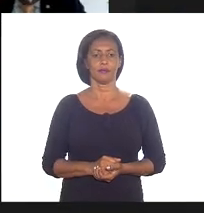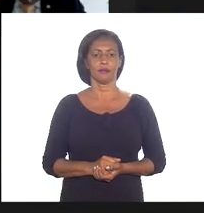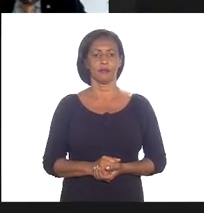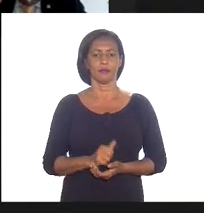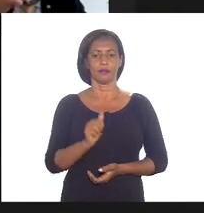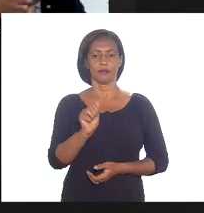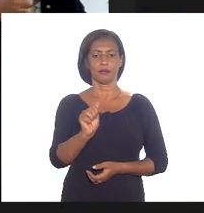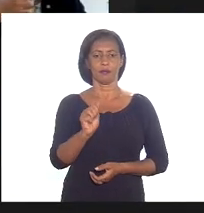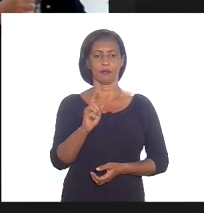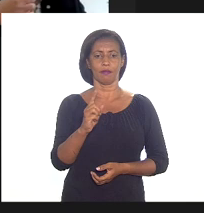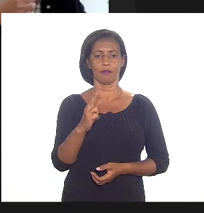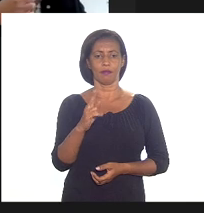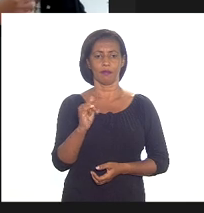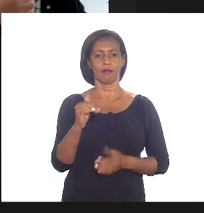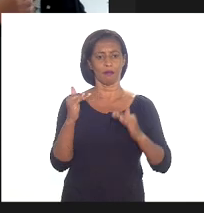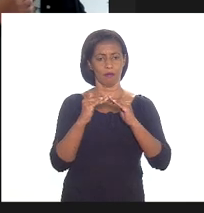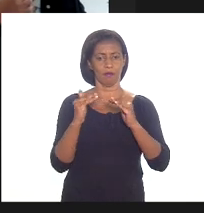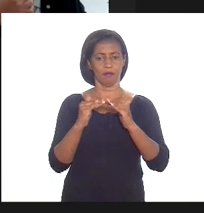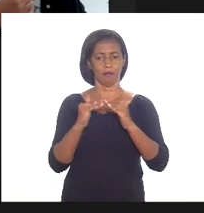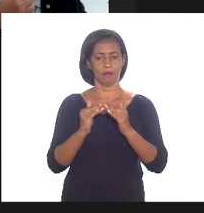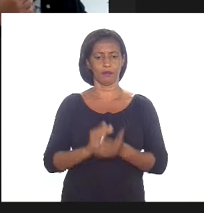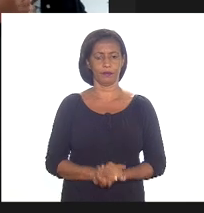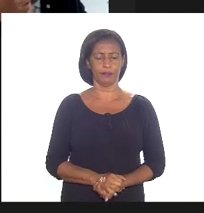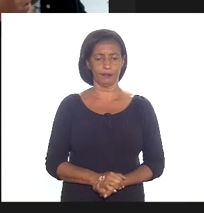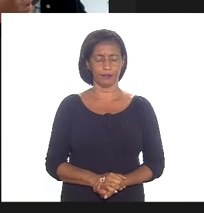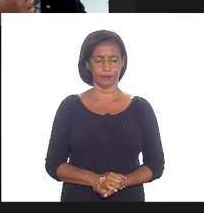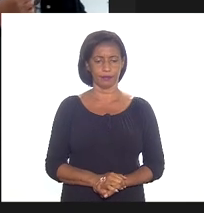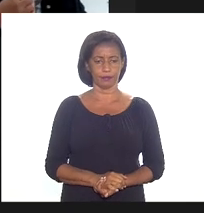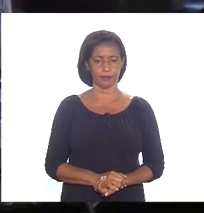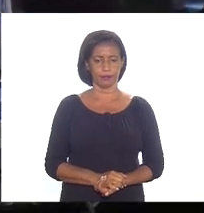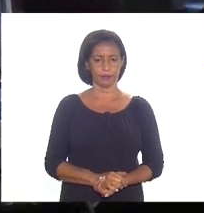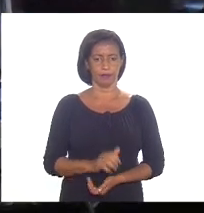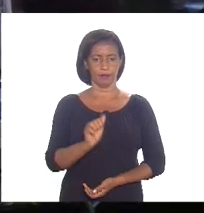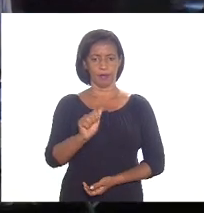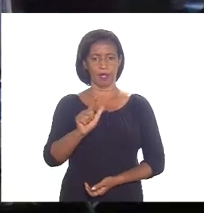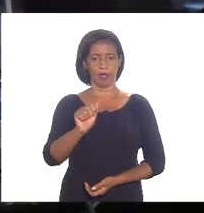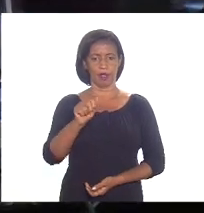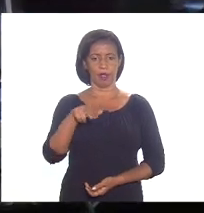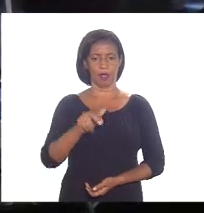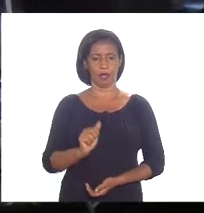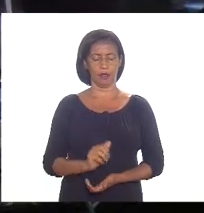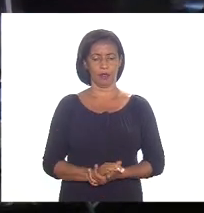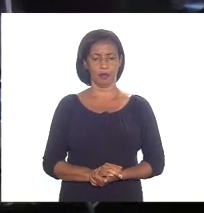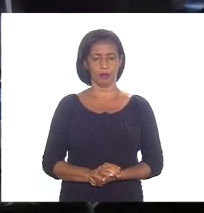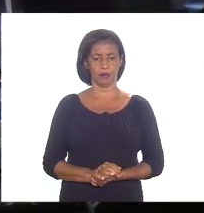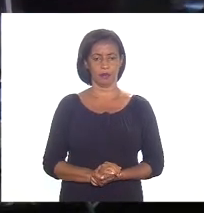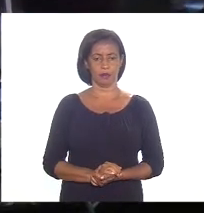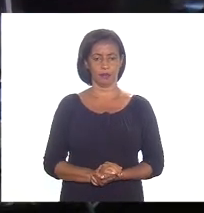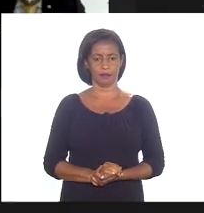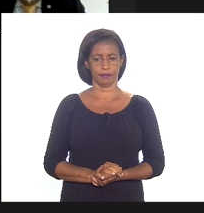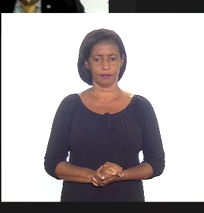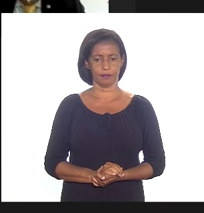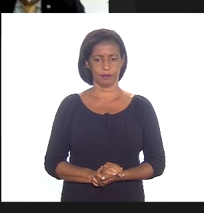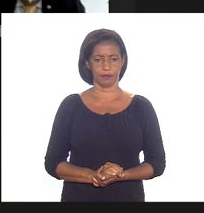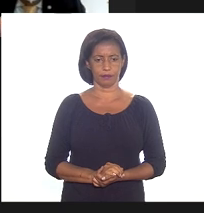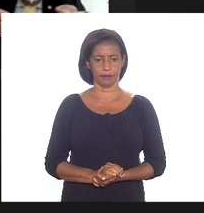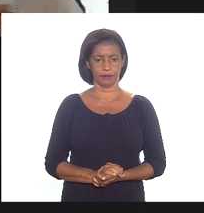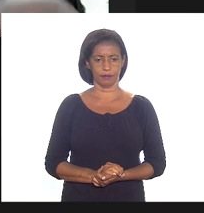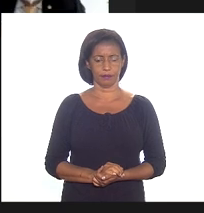Adriana Baltazar. Voto favorável. Alana Passos, deputada Alana Passos.